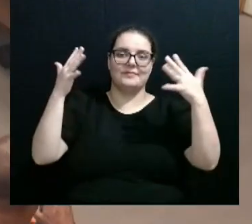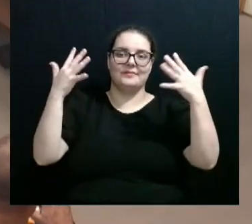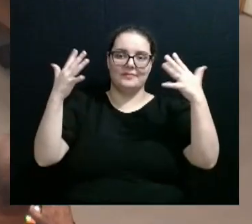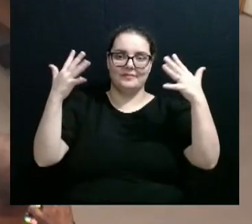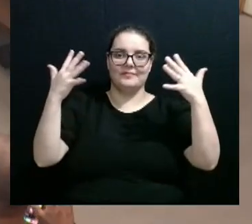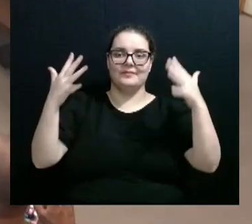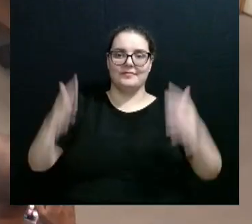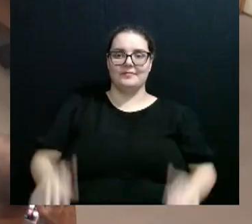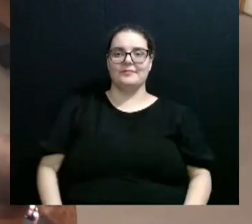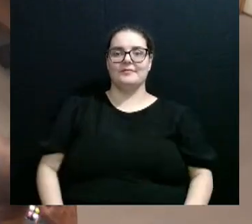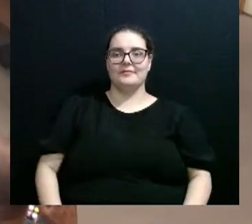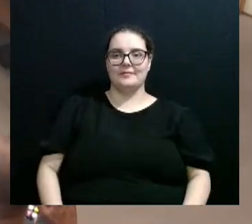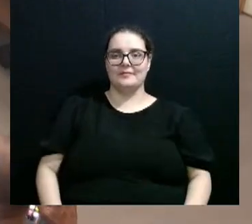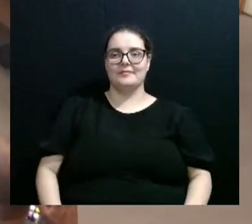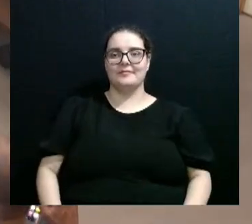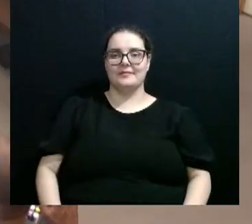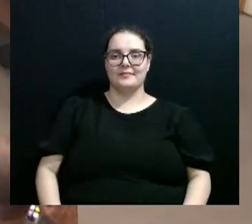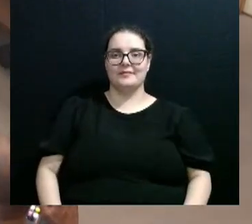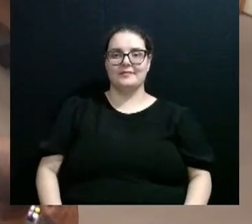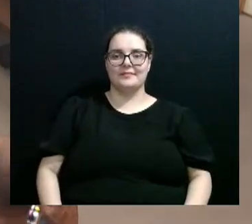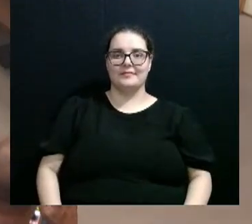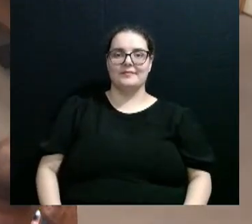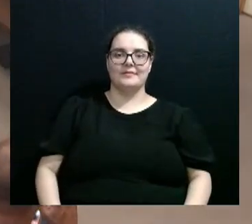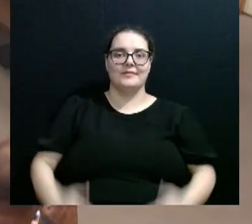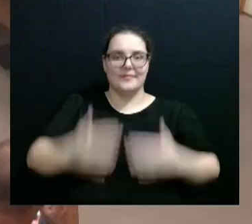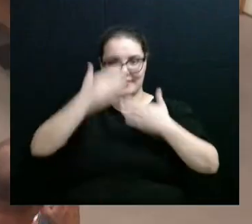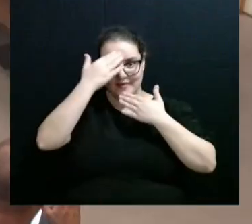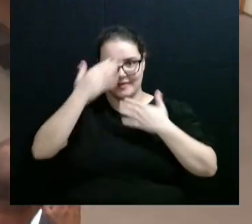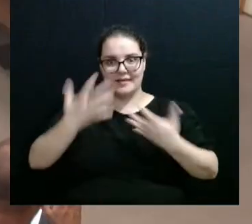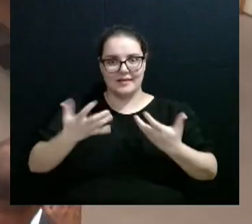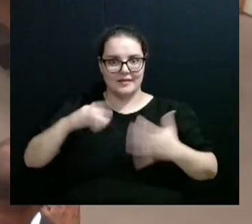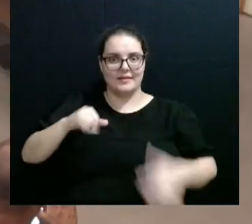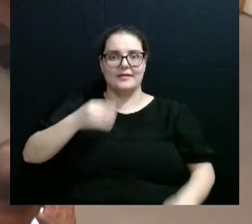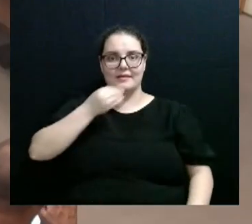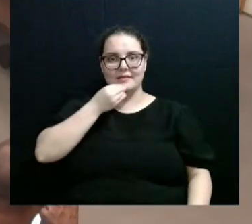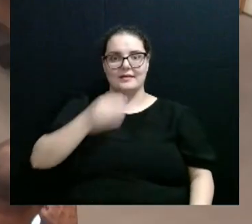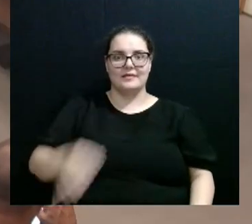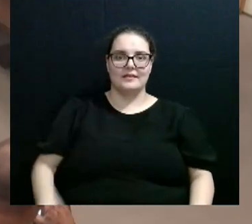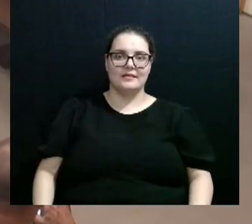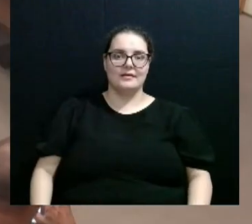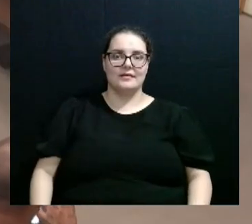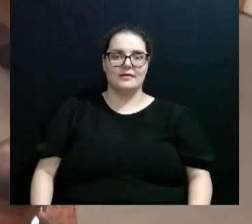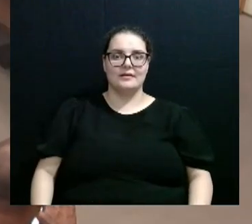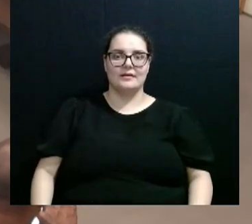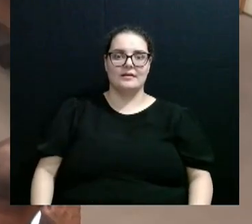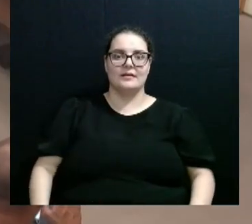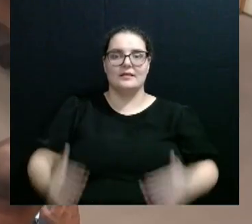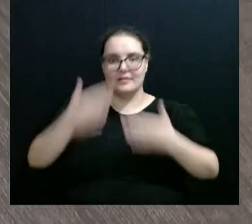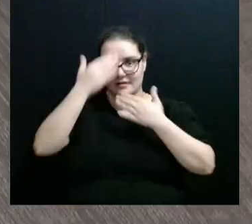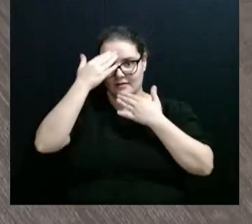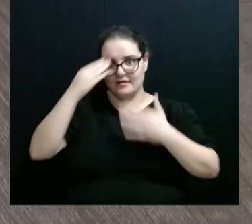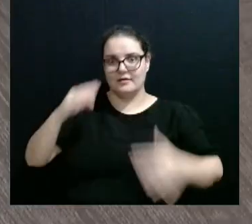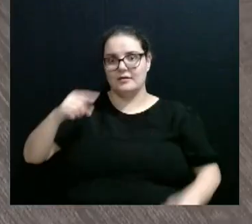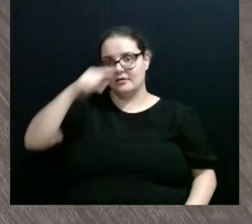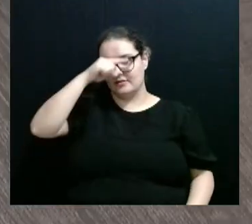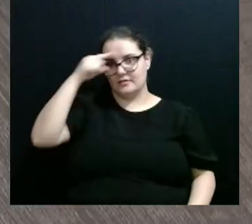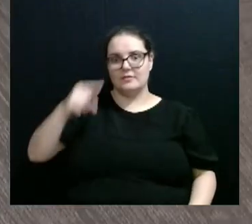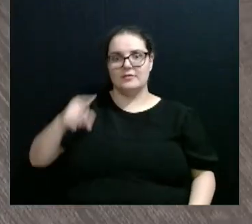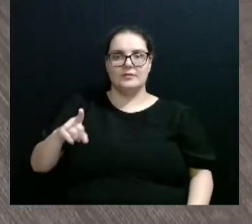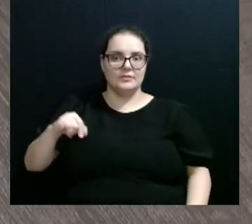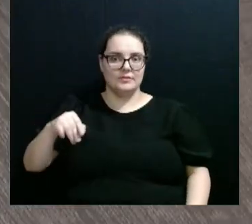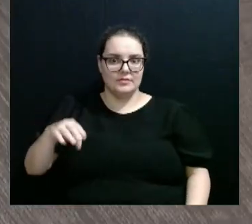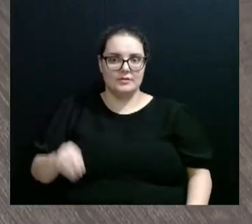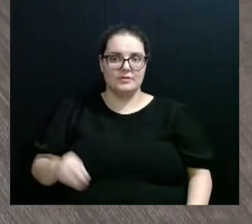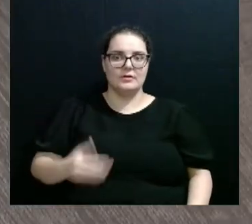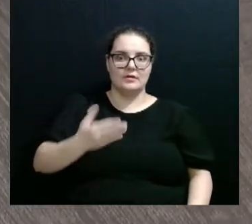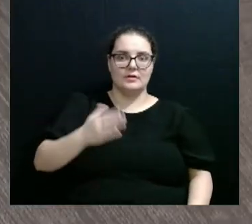Aprendeu, hein, garoto? Obrigado. Quero aproveitar, então, agradecer Parabéns, demais ao Otto, Dino, você, Carol. A situação